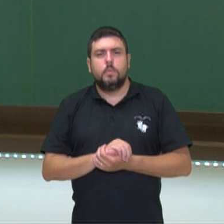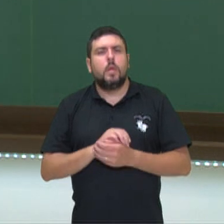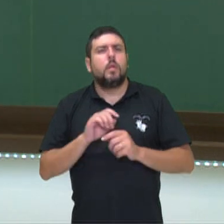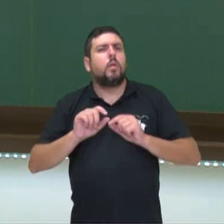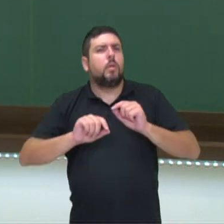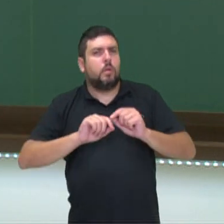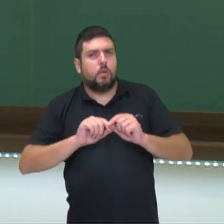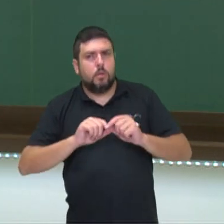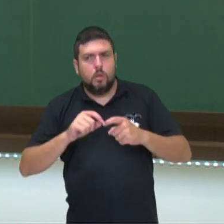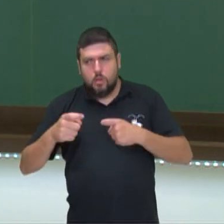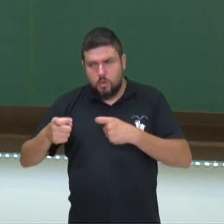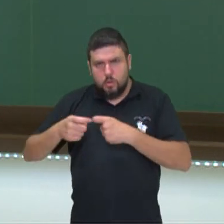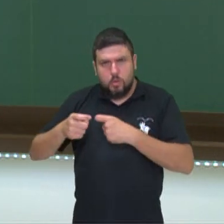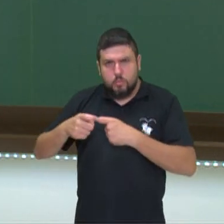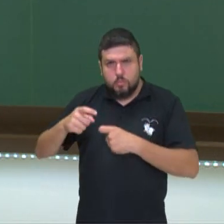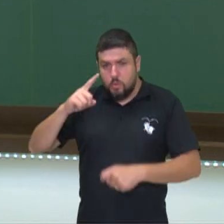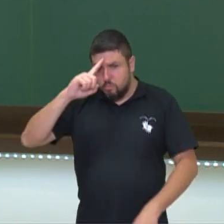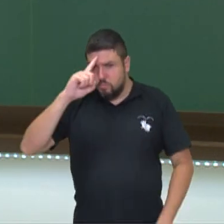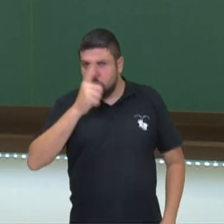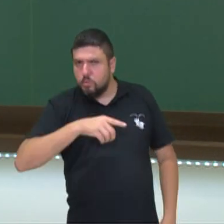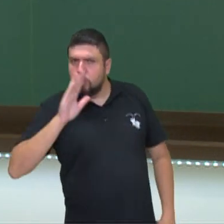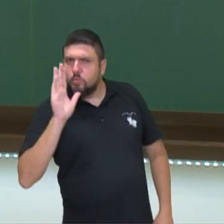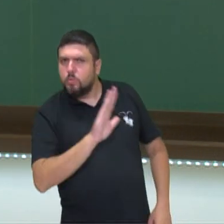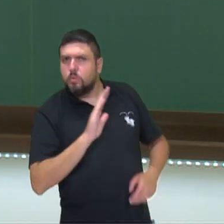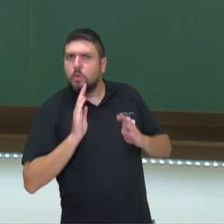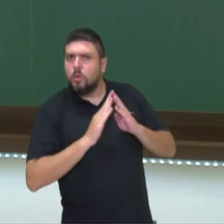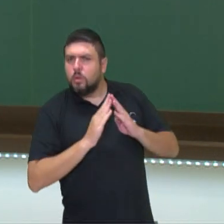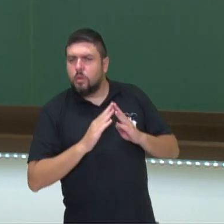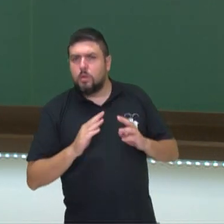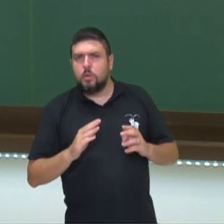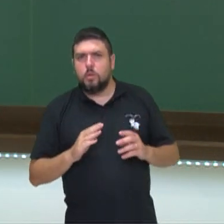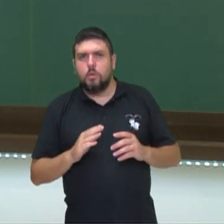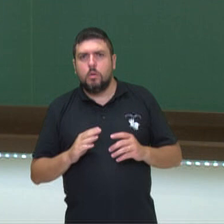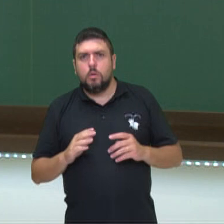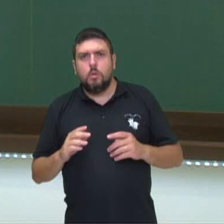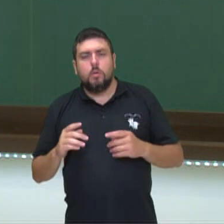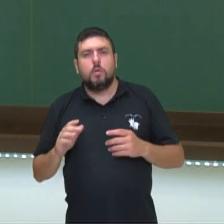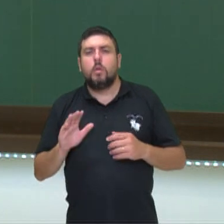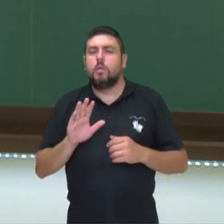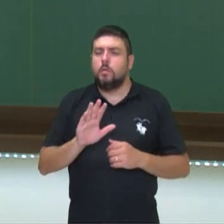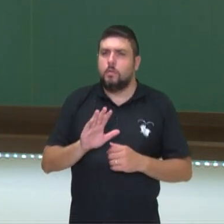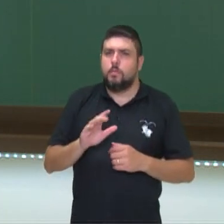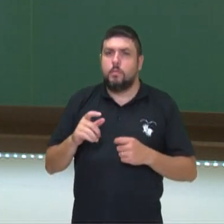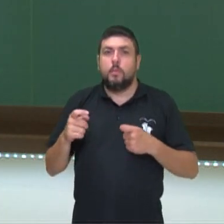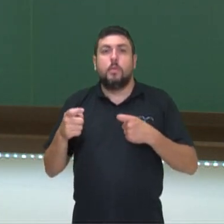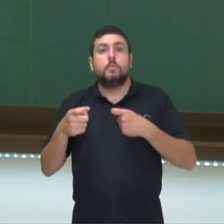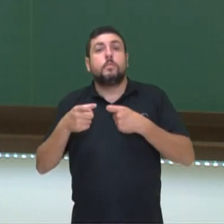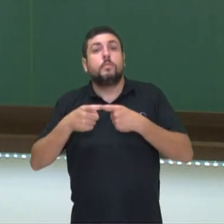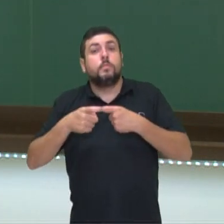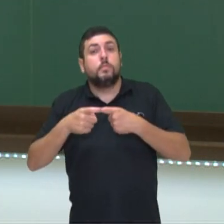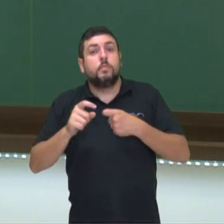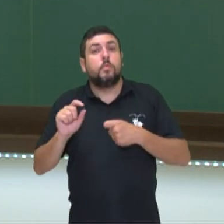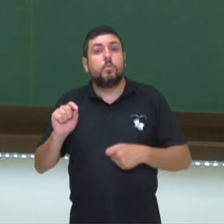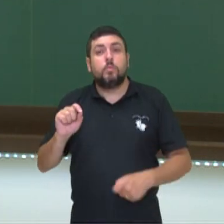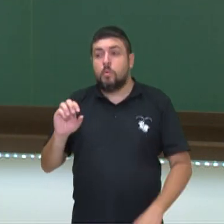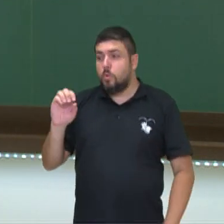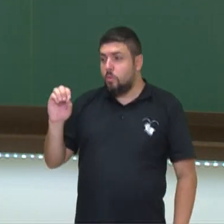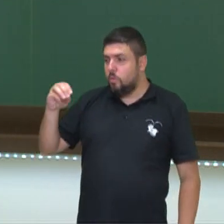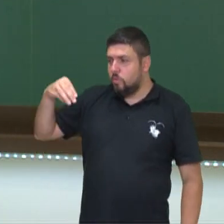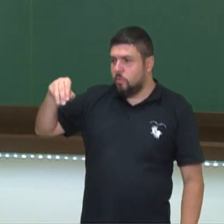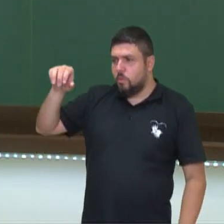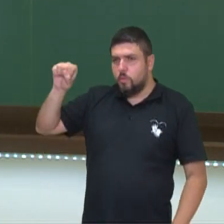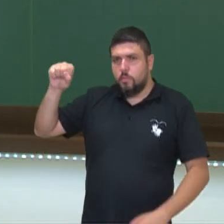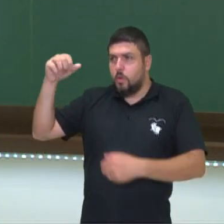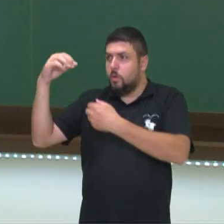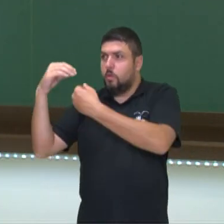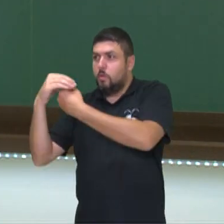São os médicos? Não são. Os médicos estão replicando uma determinação da Organização Mundial da Saúde e